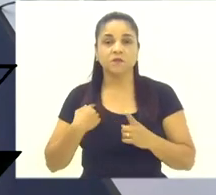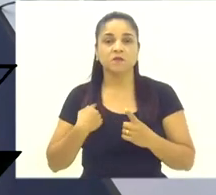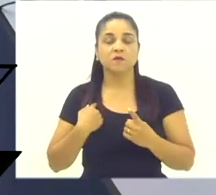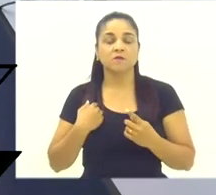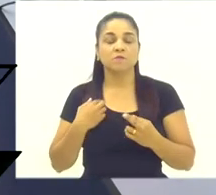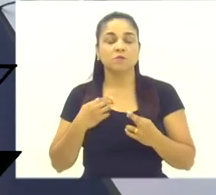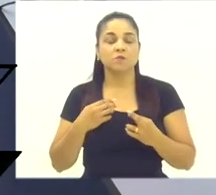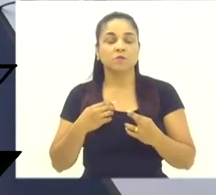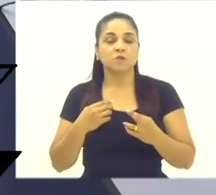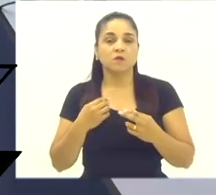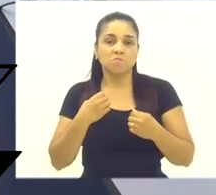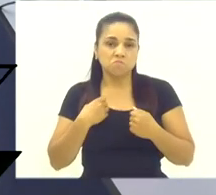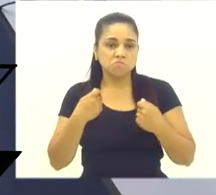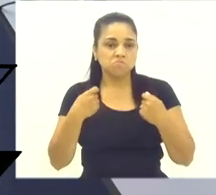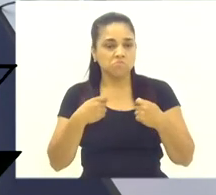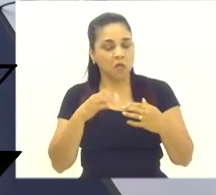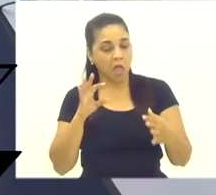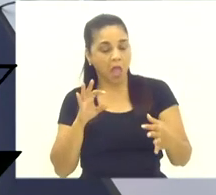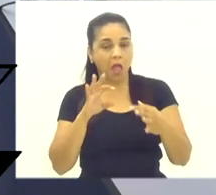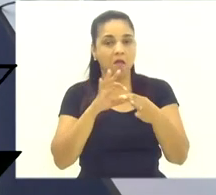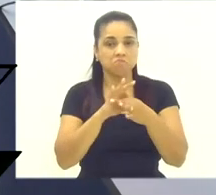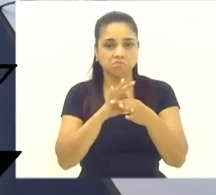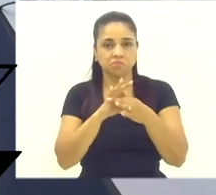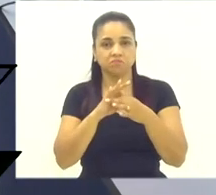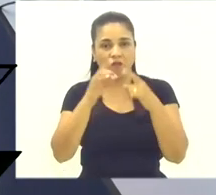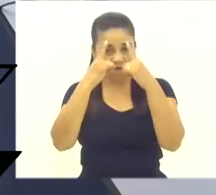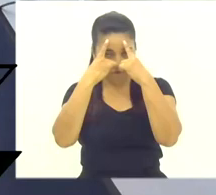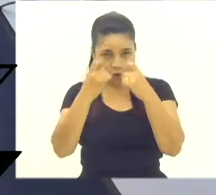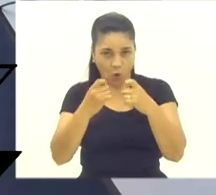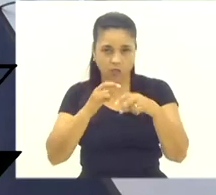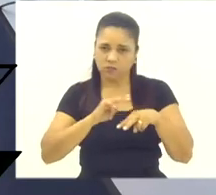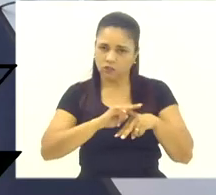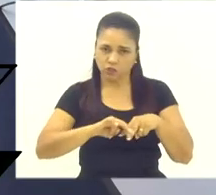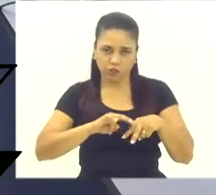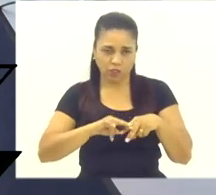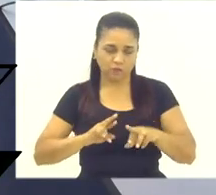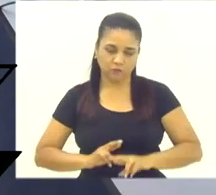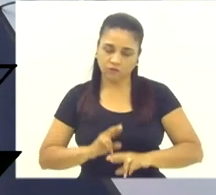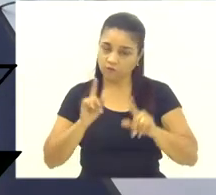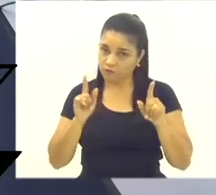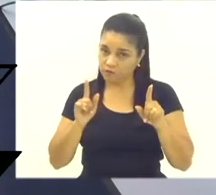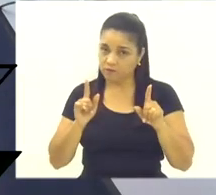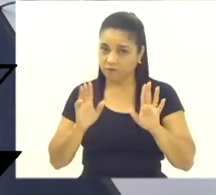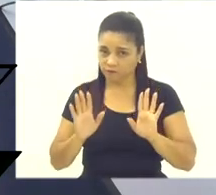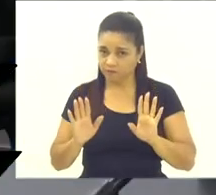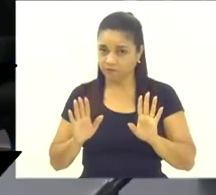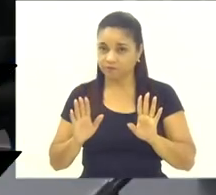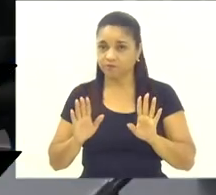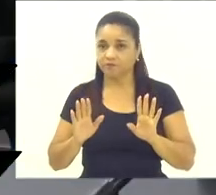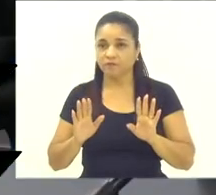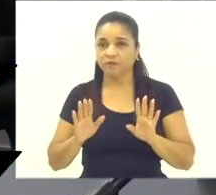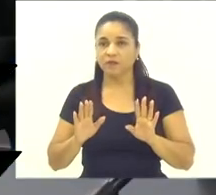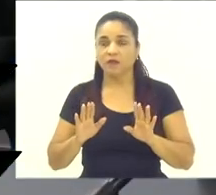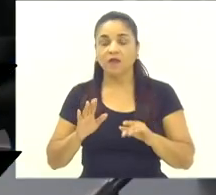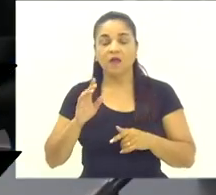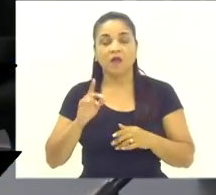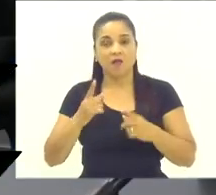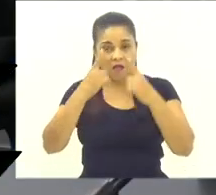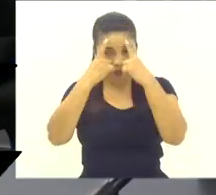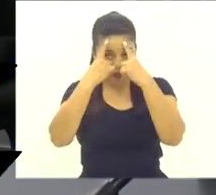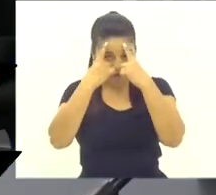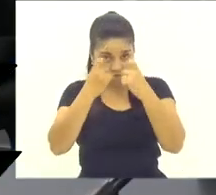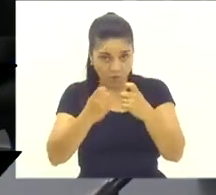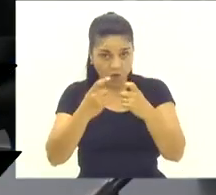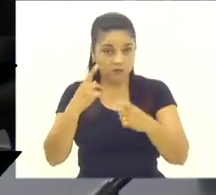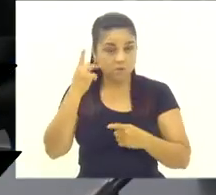a questão da violência de gênero é isso como a gente pode ver em relação à violência política de gênero